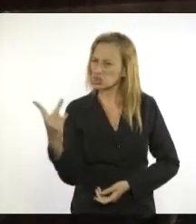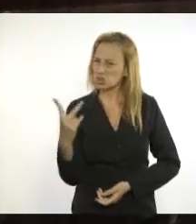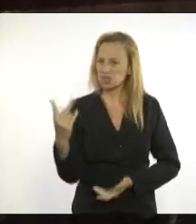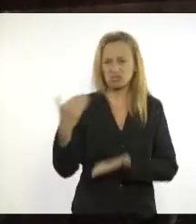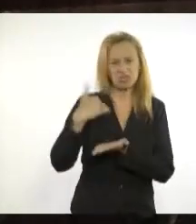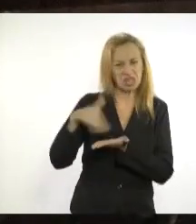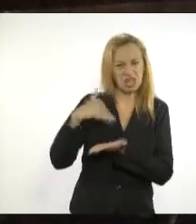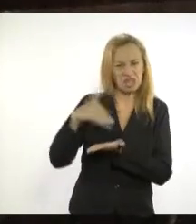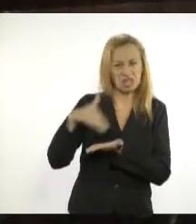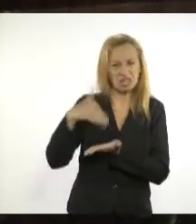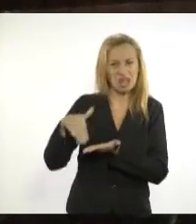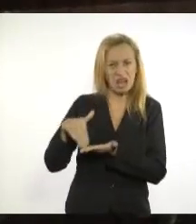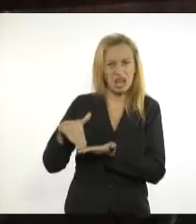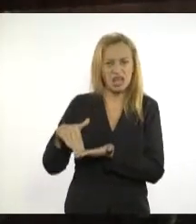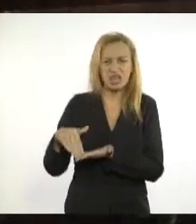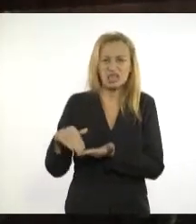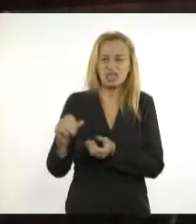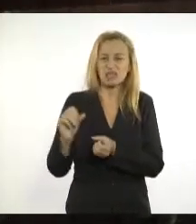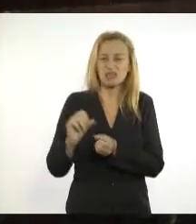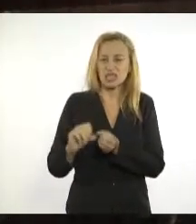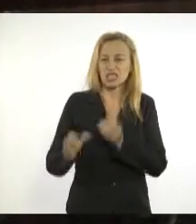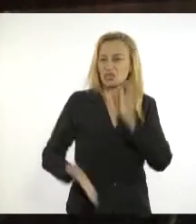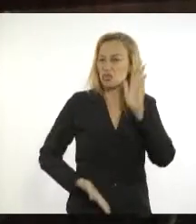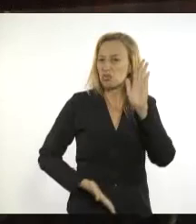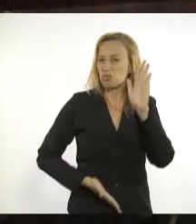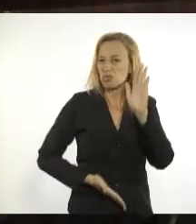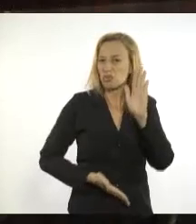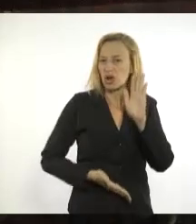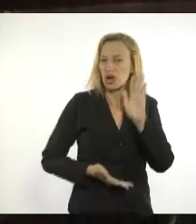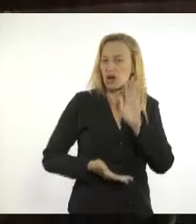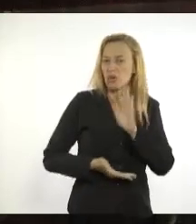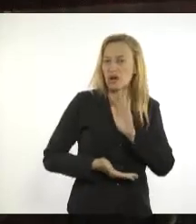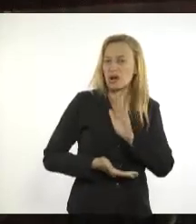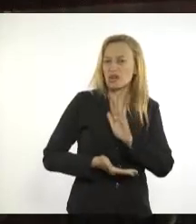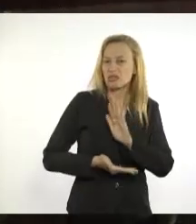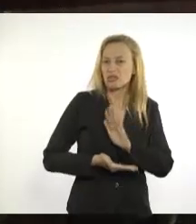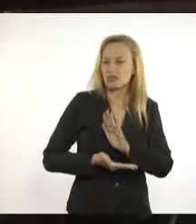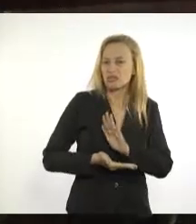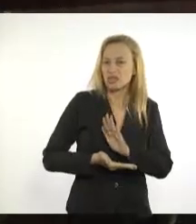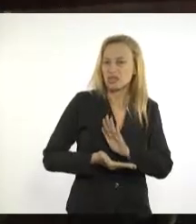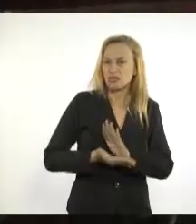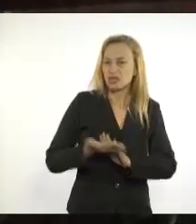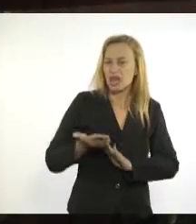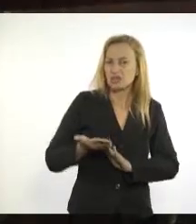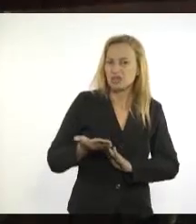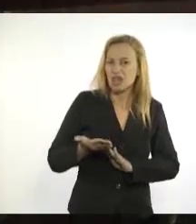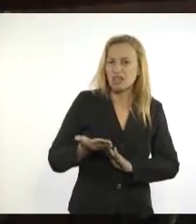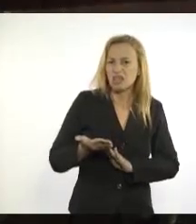subsecretárias que, fazendo uma piada de mau gosto, não